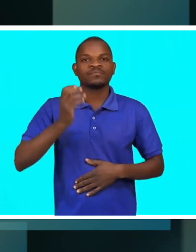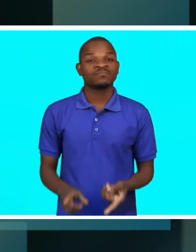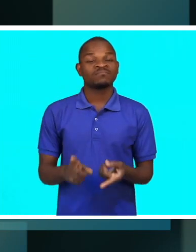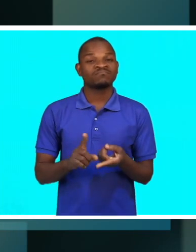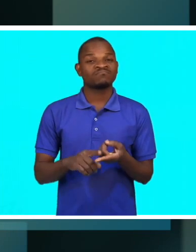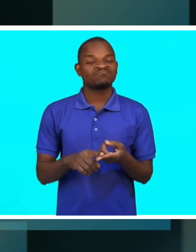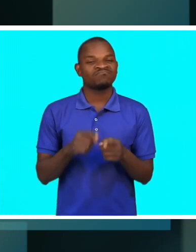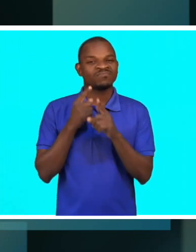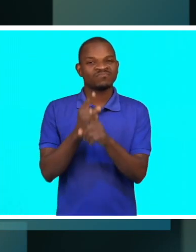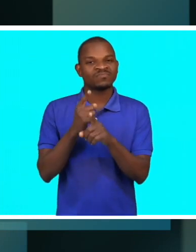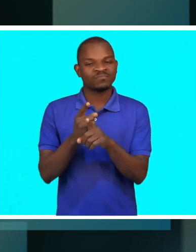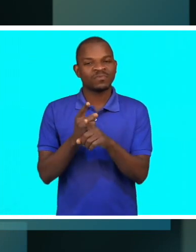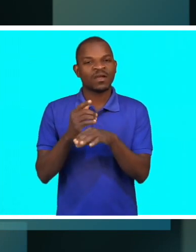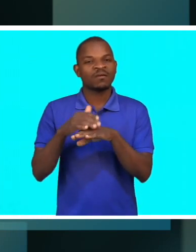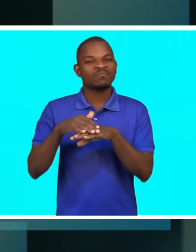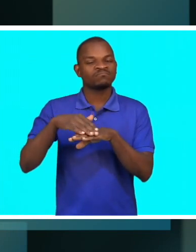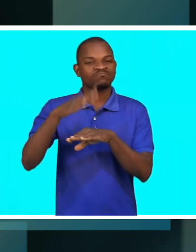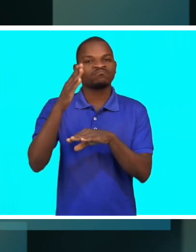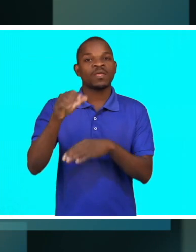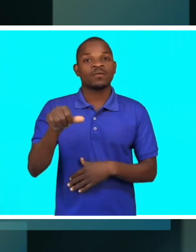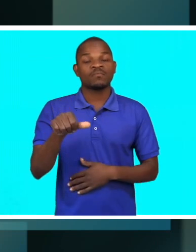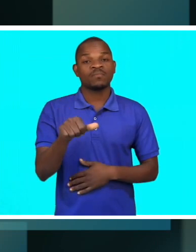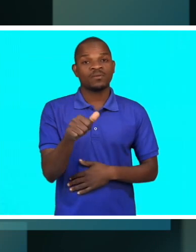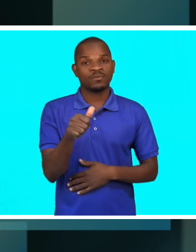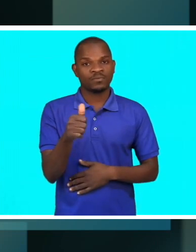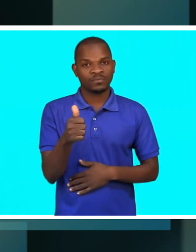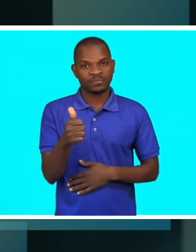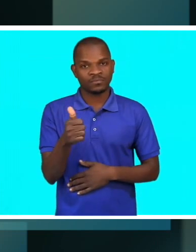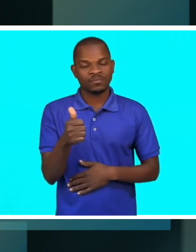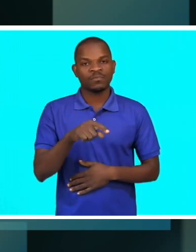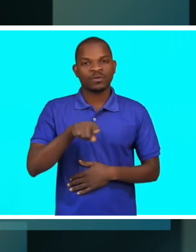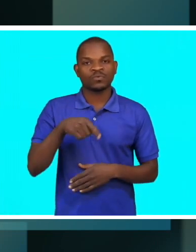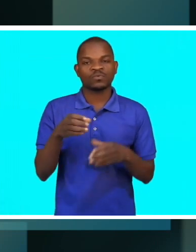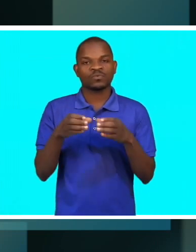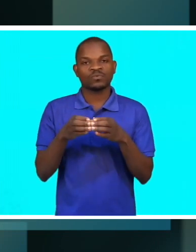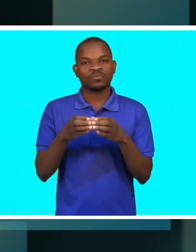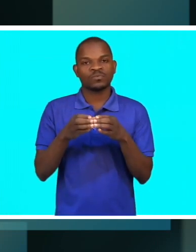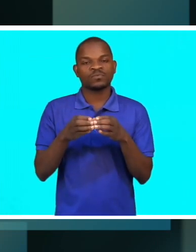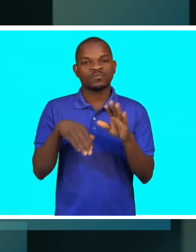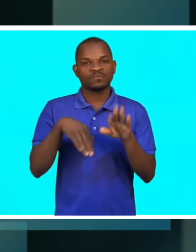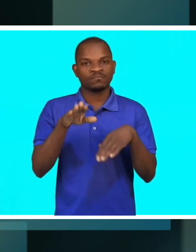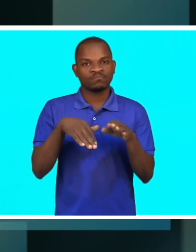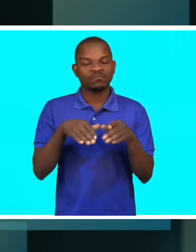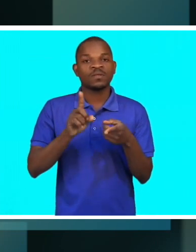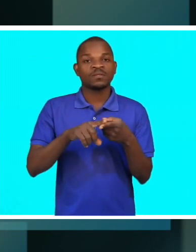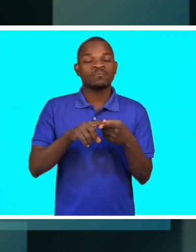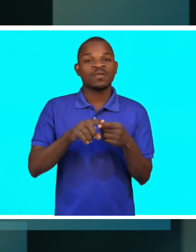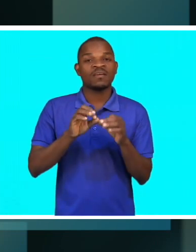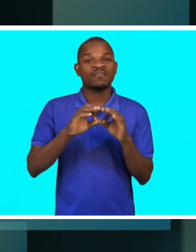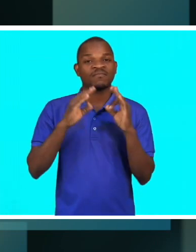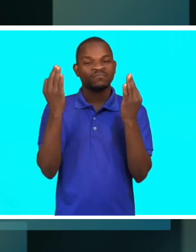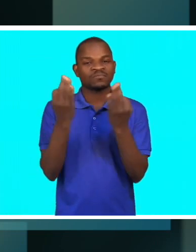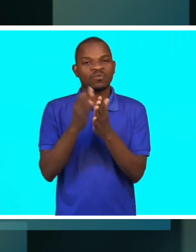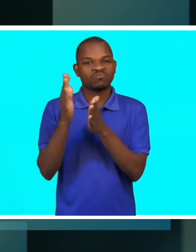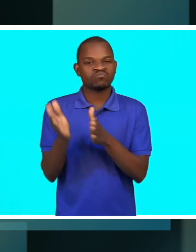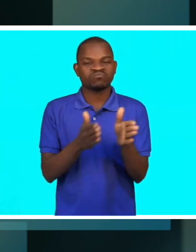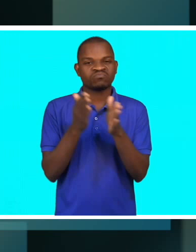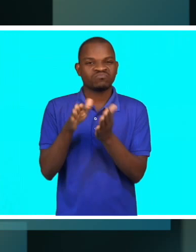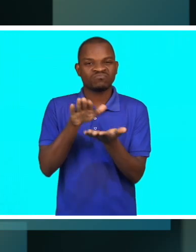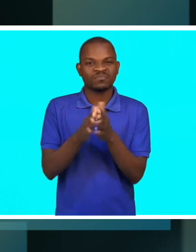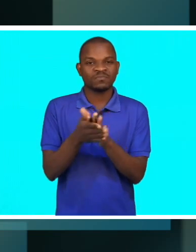nacional. Quanto mais estivermos lá, melhor é para a nossa seleção e ao tomar esta decisão, a federação